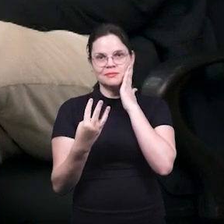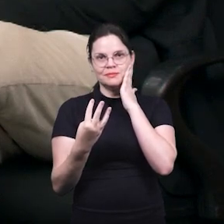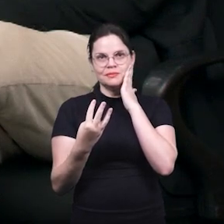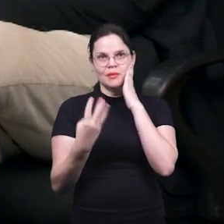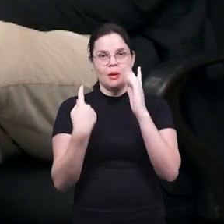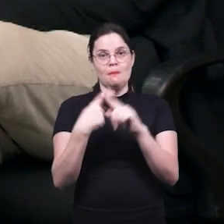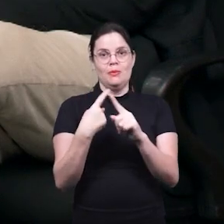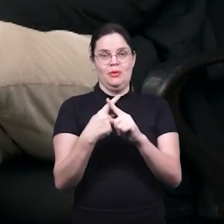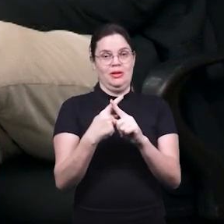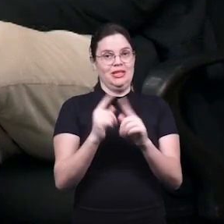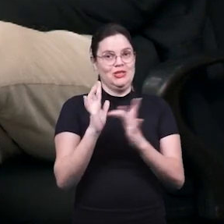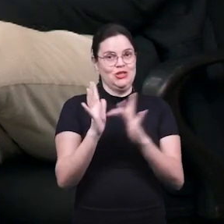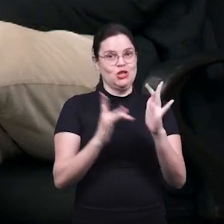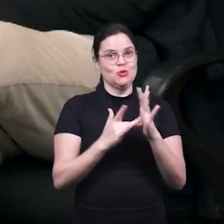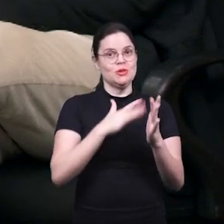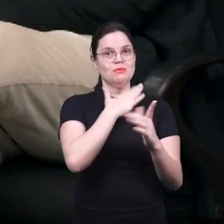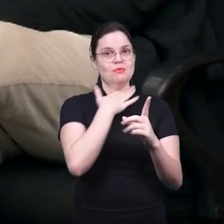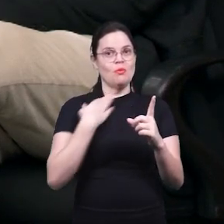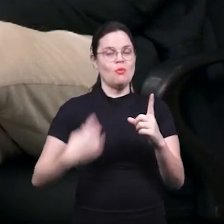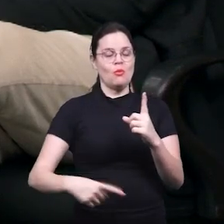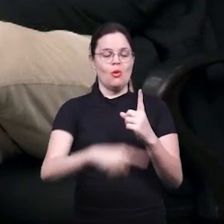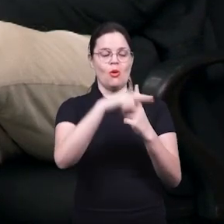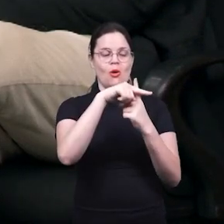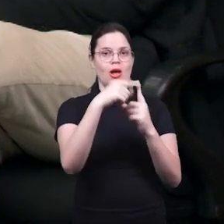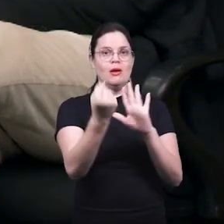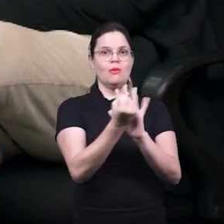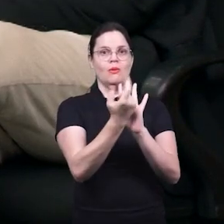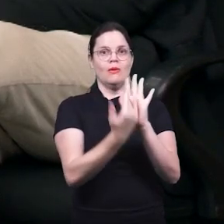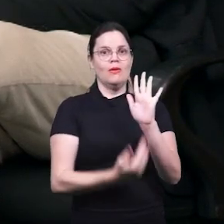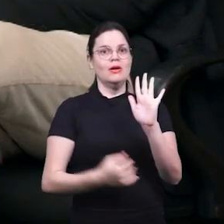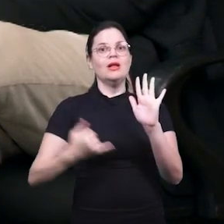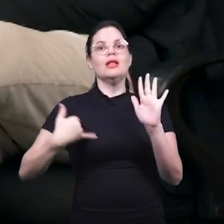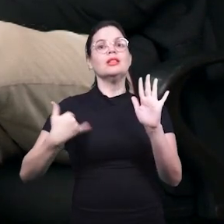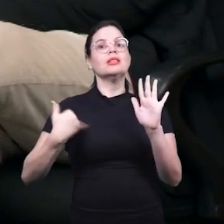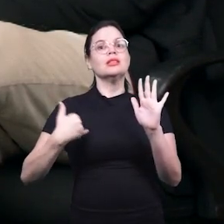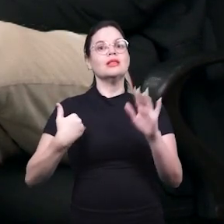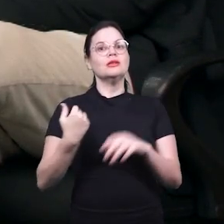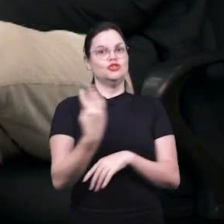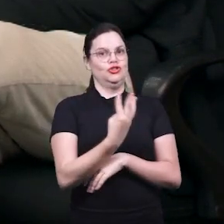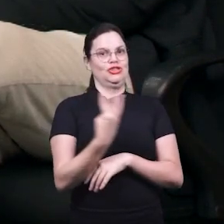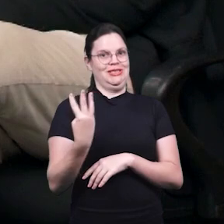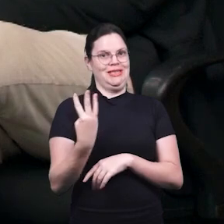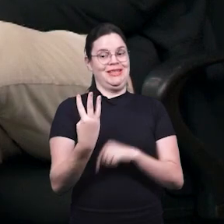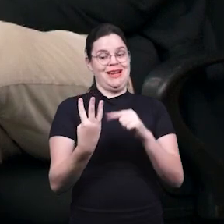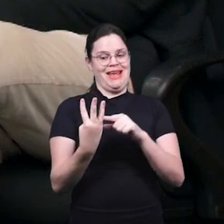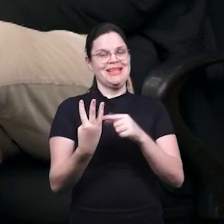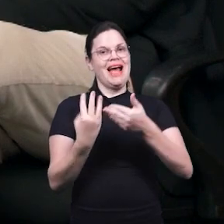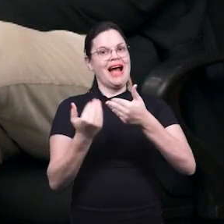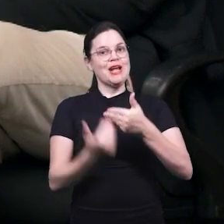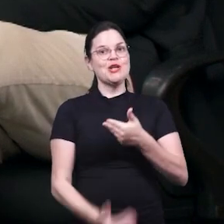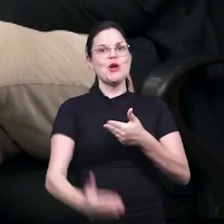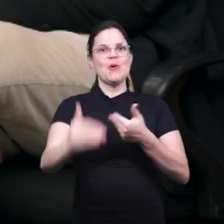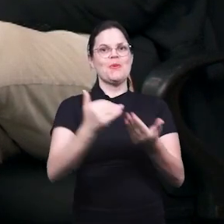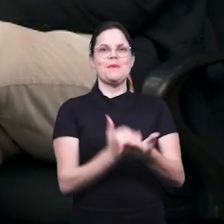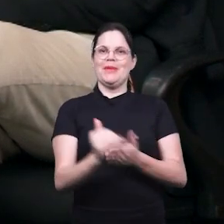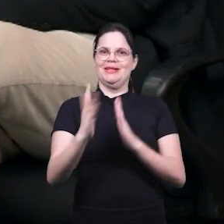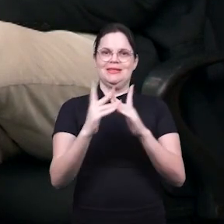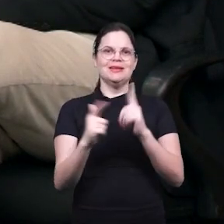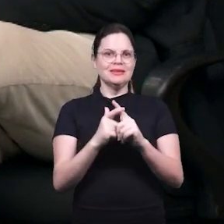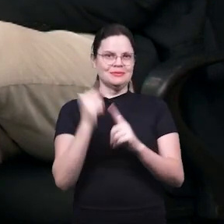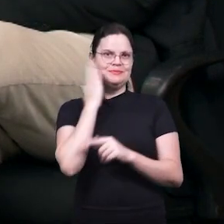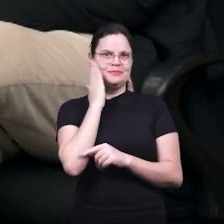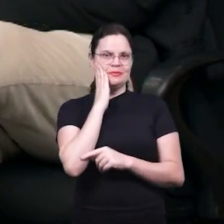a 33 anos do ministério de Jesus, que foi o início da igreja, né? Então, Exatamente. Na verdade, não completou os 2000 anos ainda. Não,